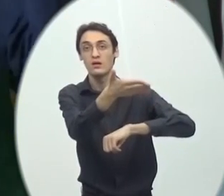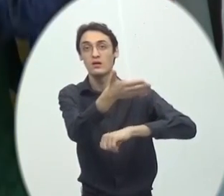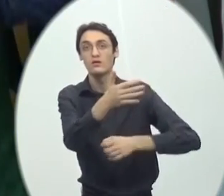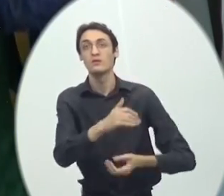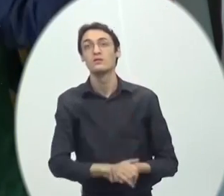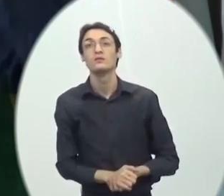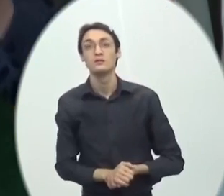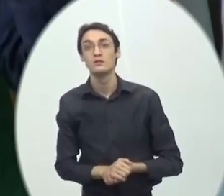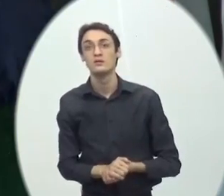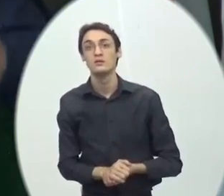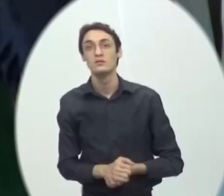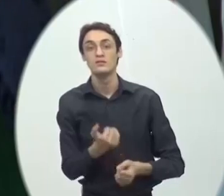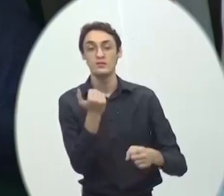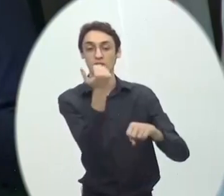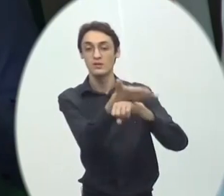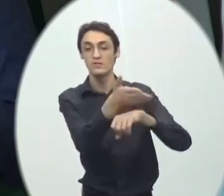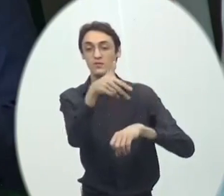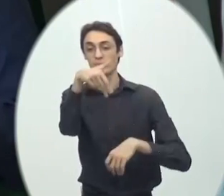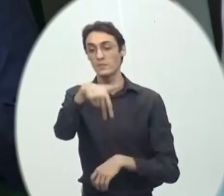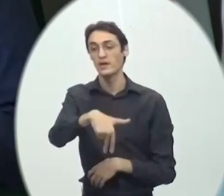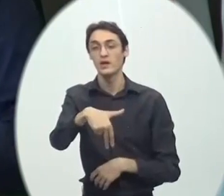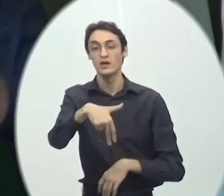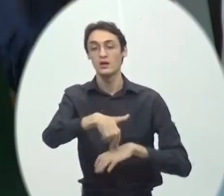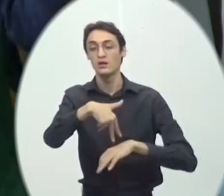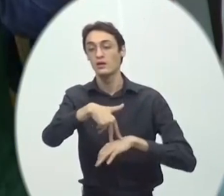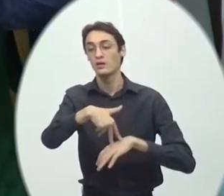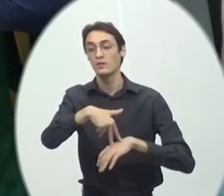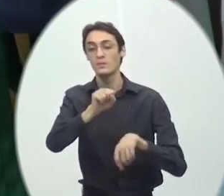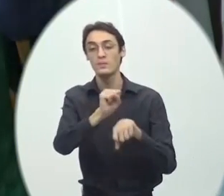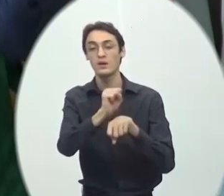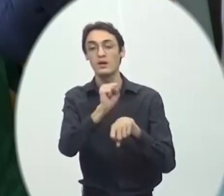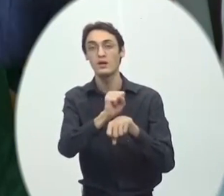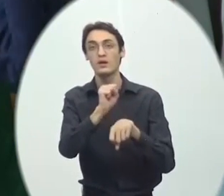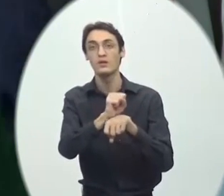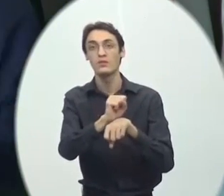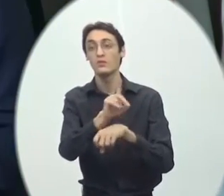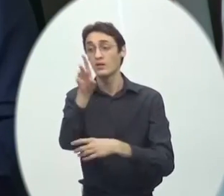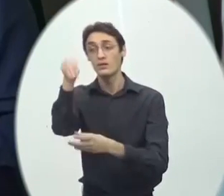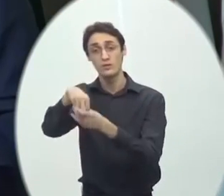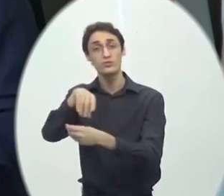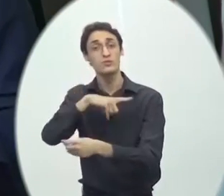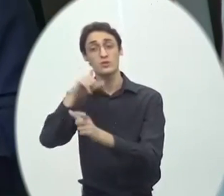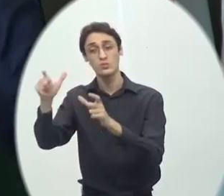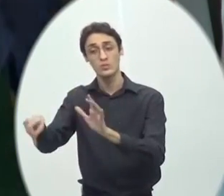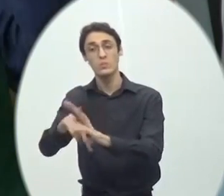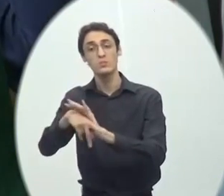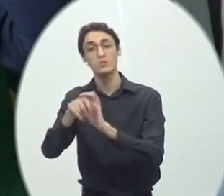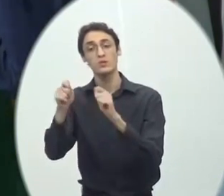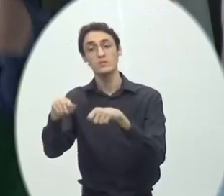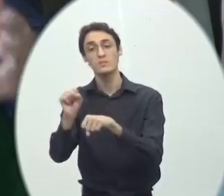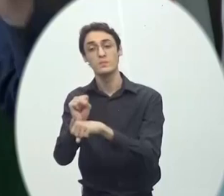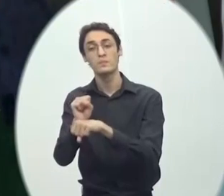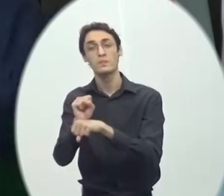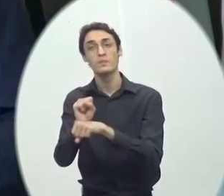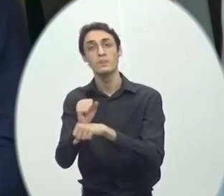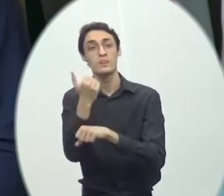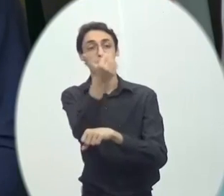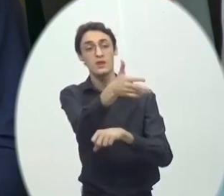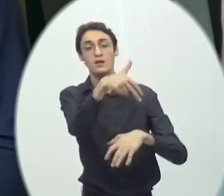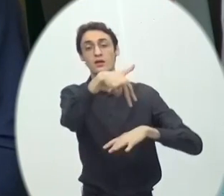A pessoa tem que ficar do lado de fora, sendo que tem um amplo espaço lá dentro. Ela tem que ficar do lado de